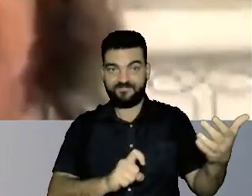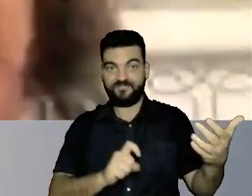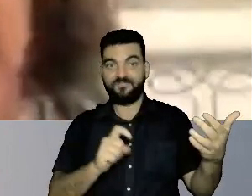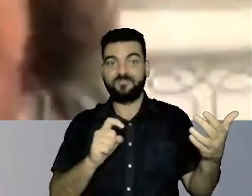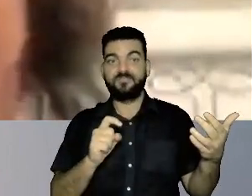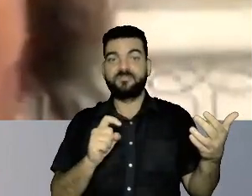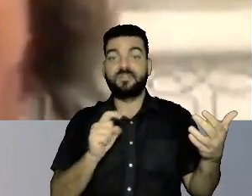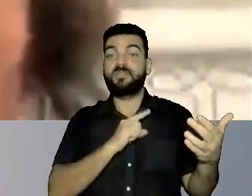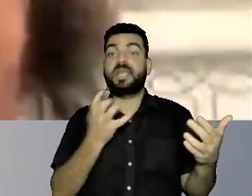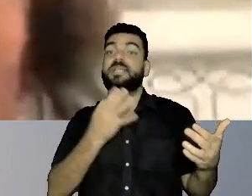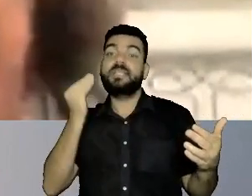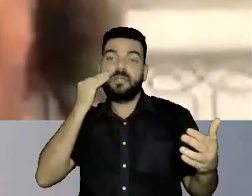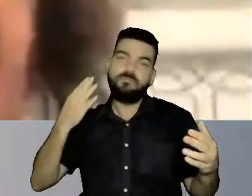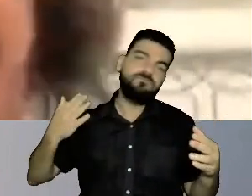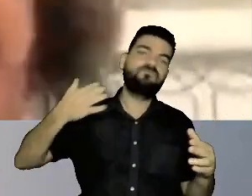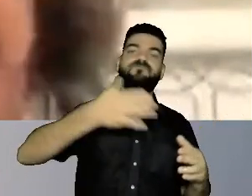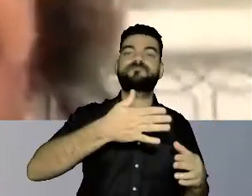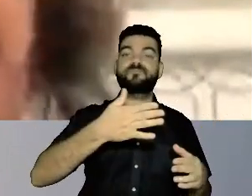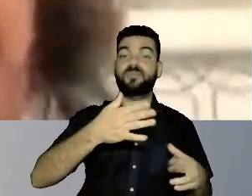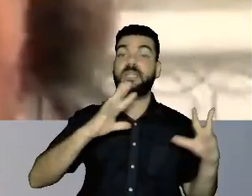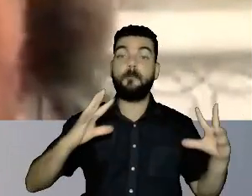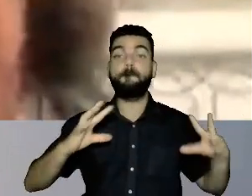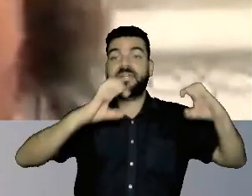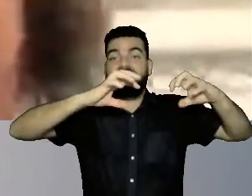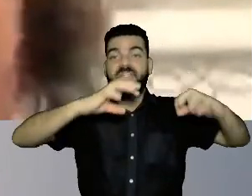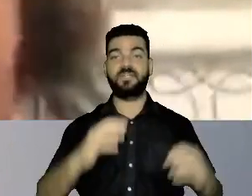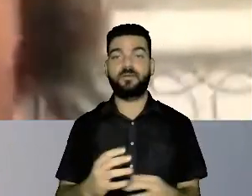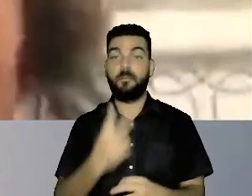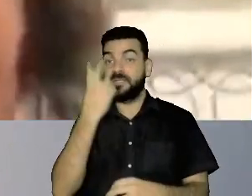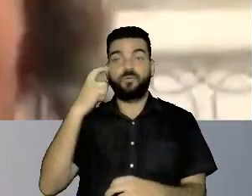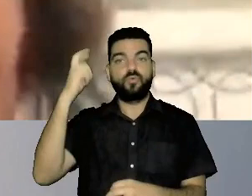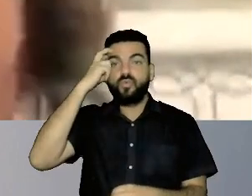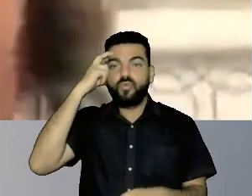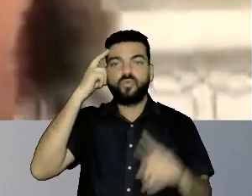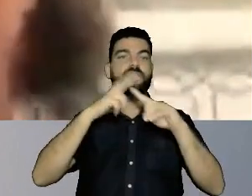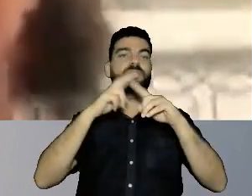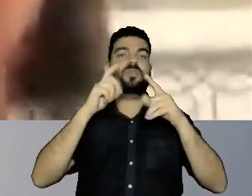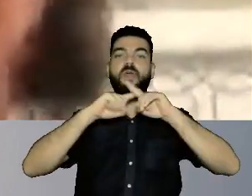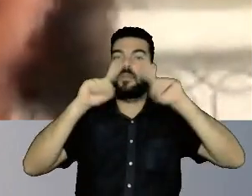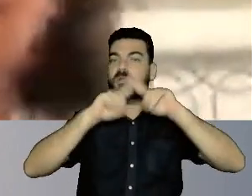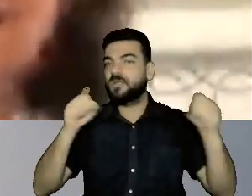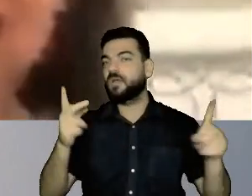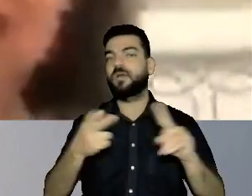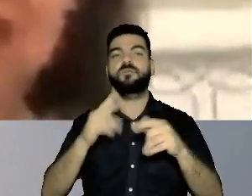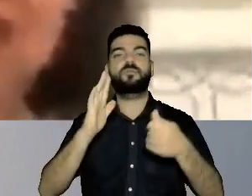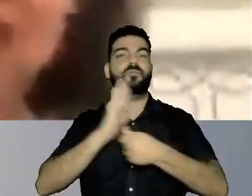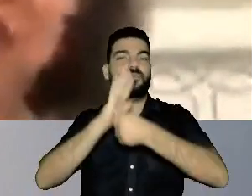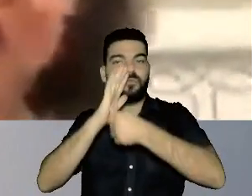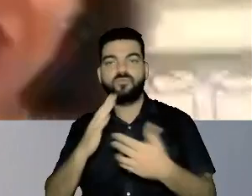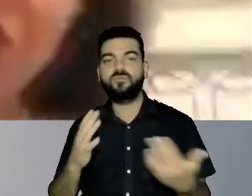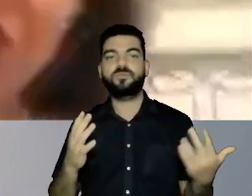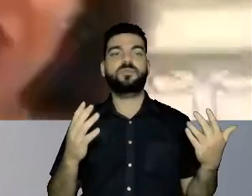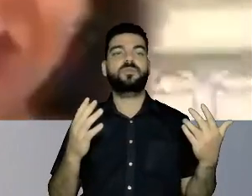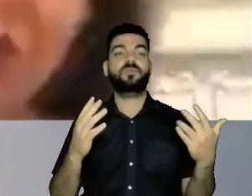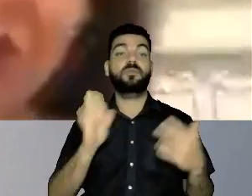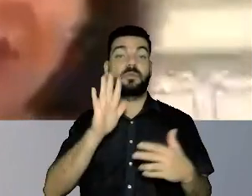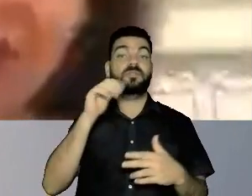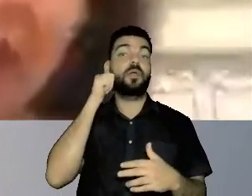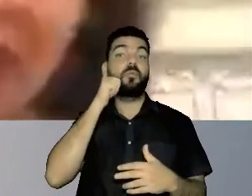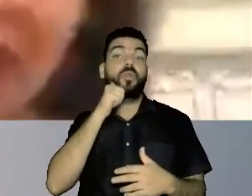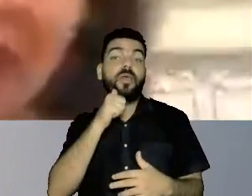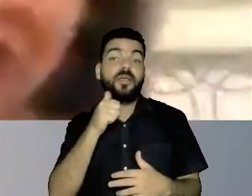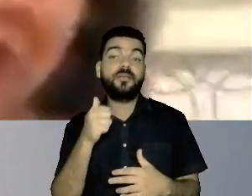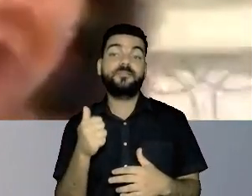Porque principalmente quando você pensa em grafites, você quer ocupar um espaço de contracultura,